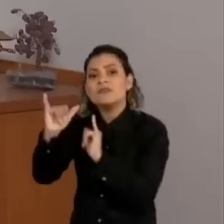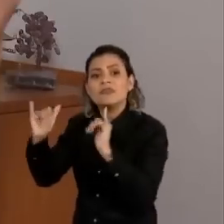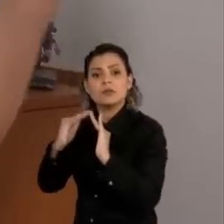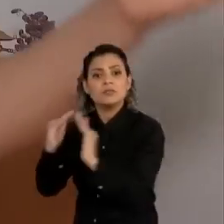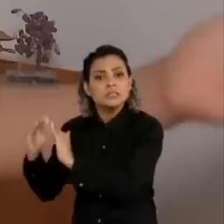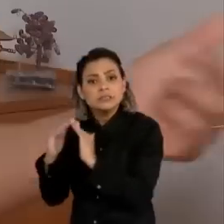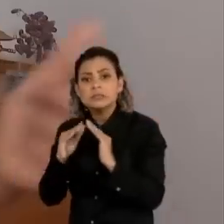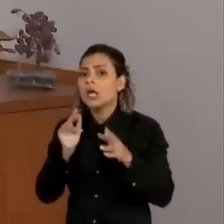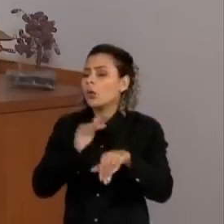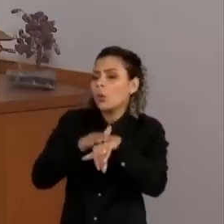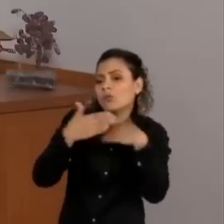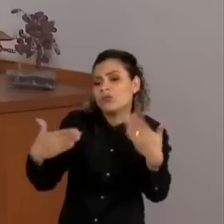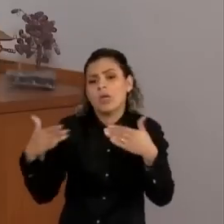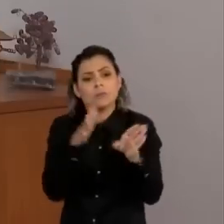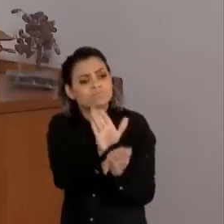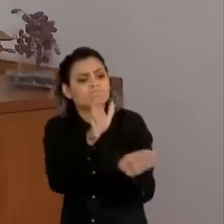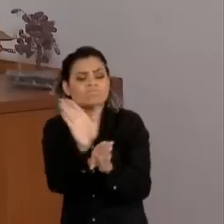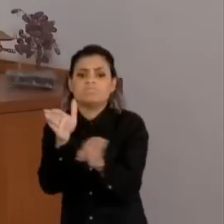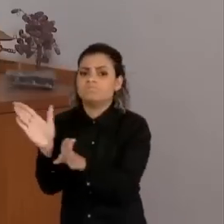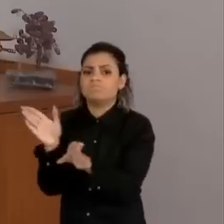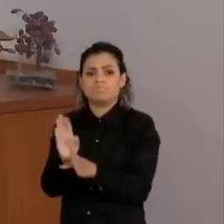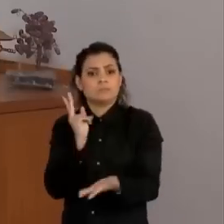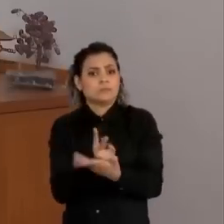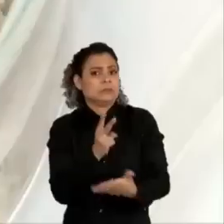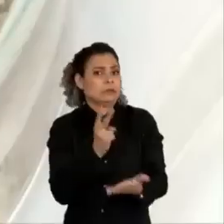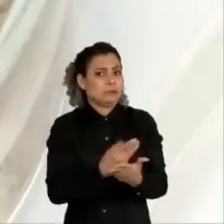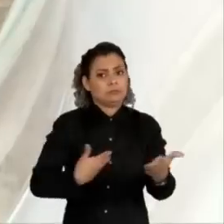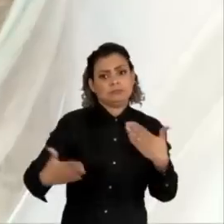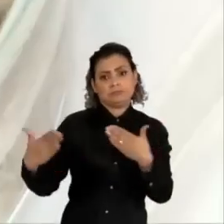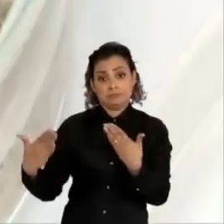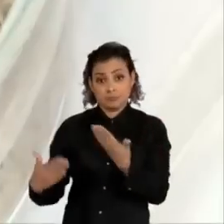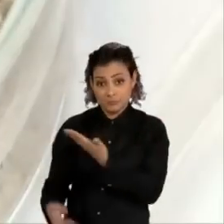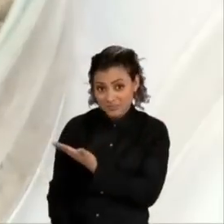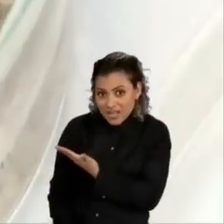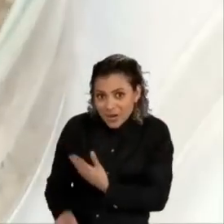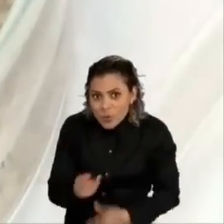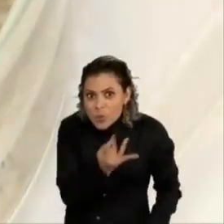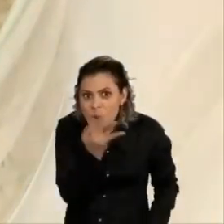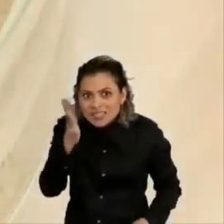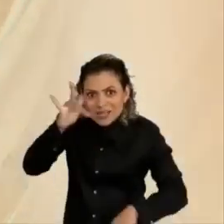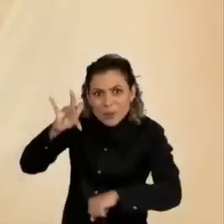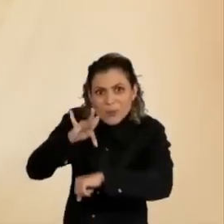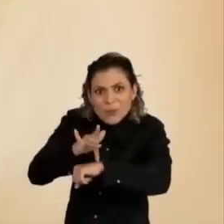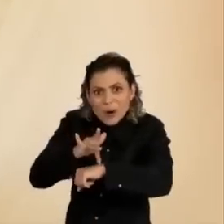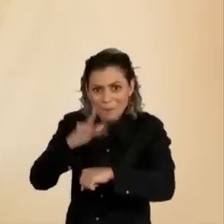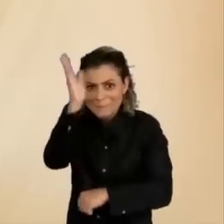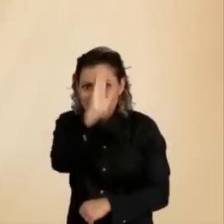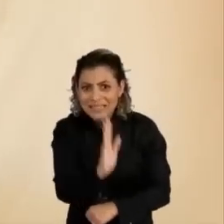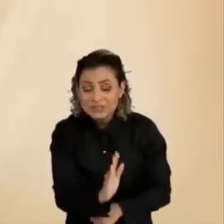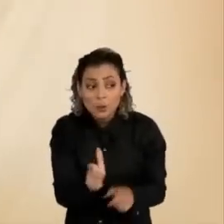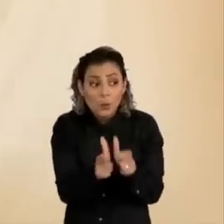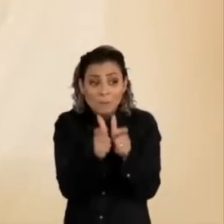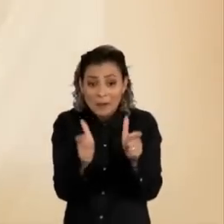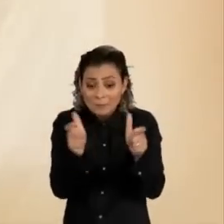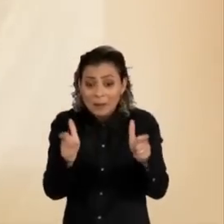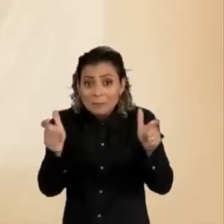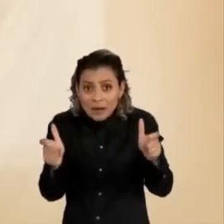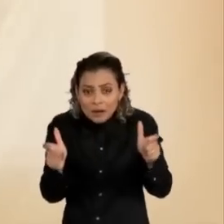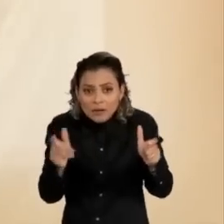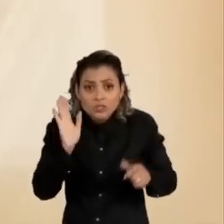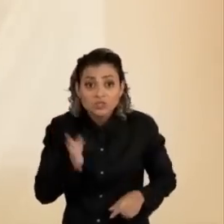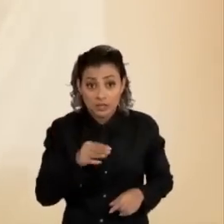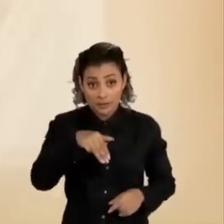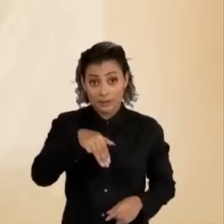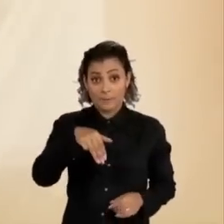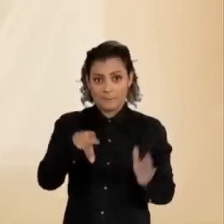converso com o vizinho da frente, o vizinho do lado. A gente se fala bastante. Os números relacionados à dengue em todo o país não param de crescer. Segundo o